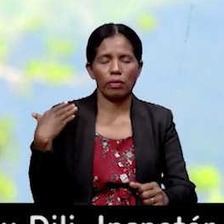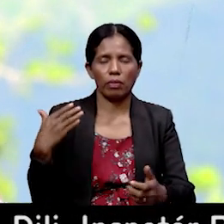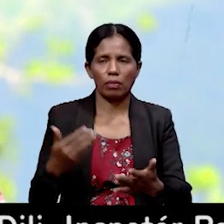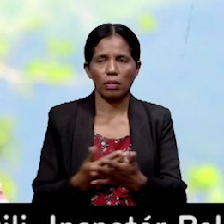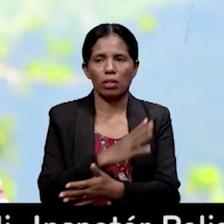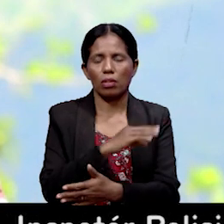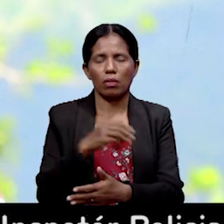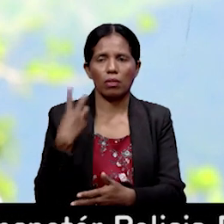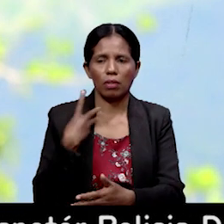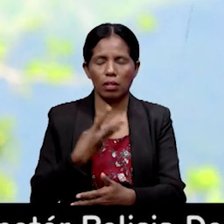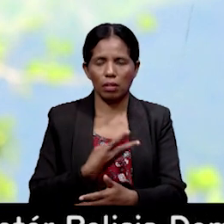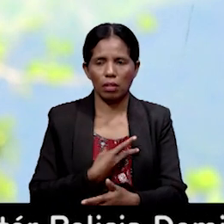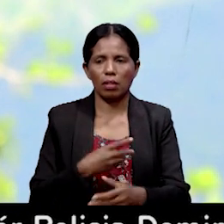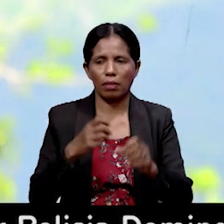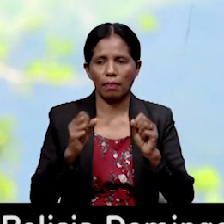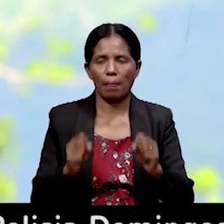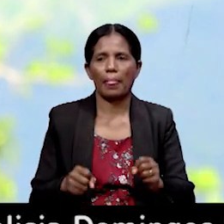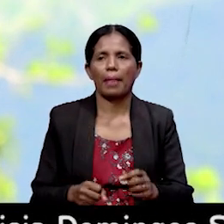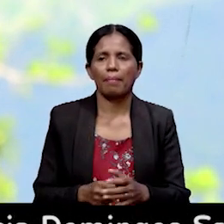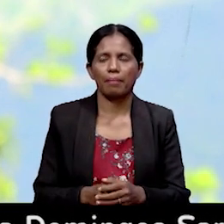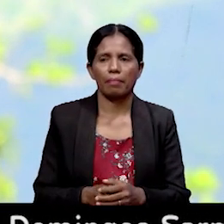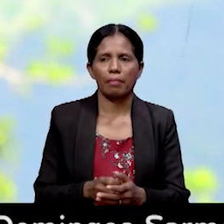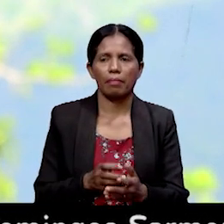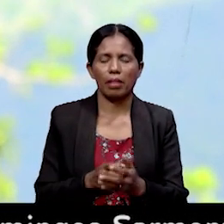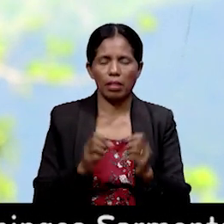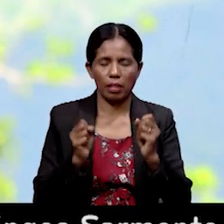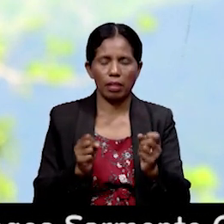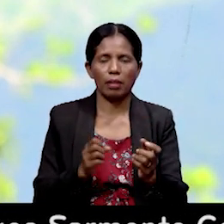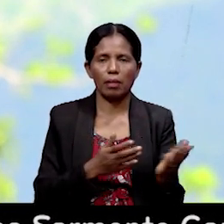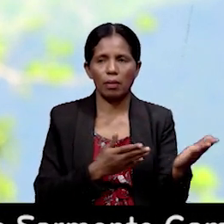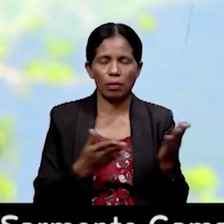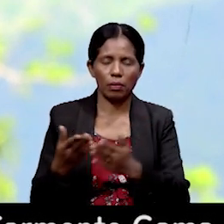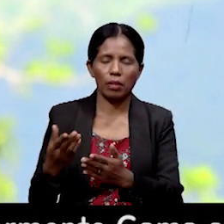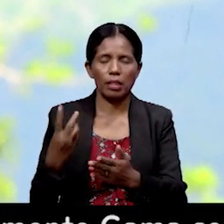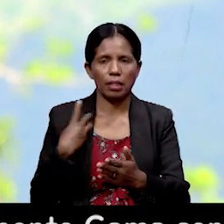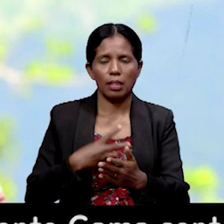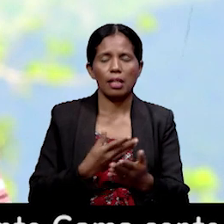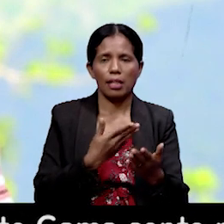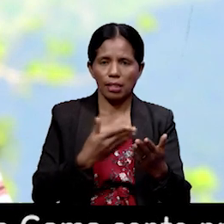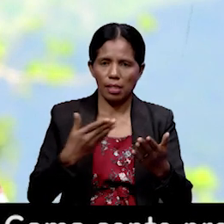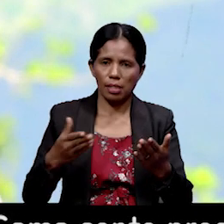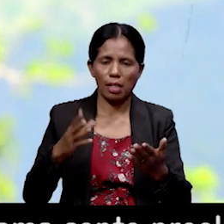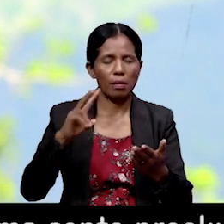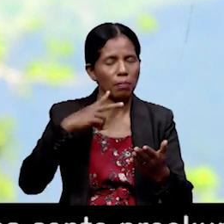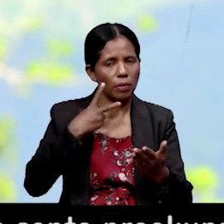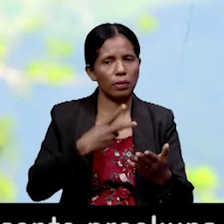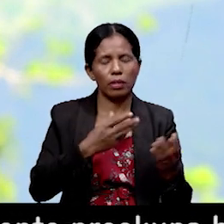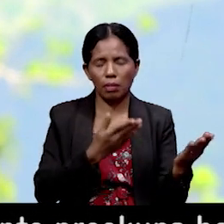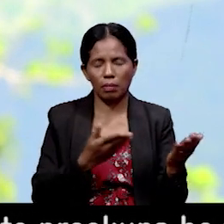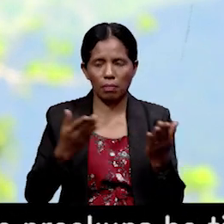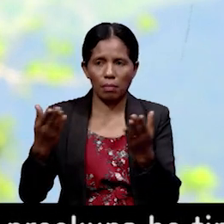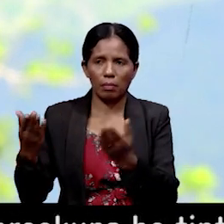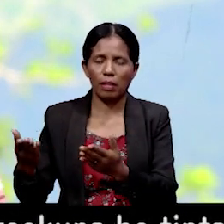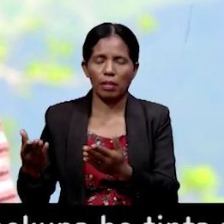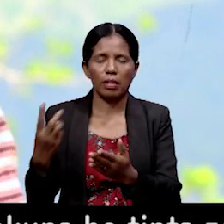ita atu bele liu irané, bele lori sai itane a produto local sira, produto e oine be